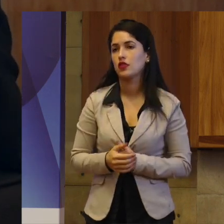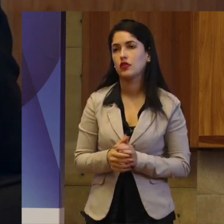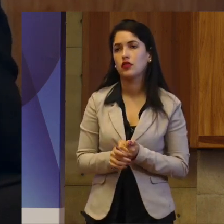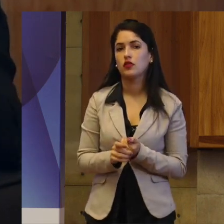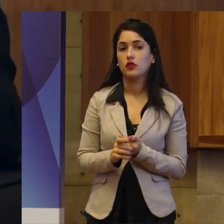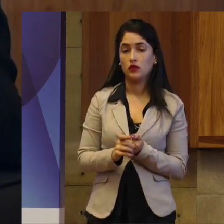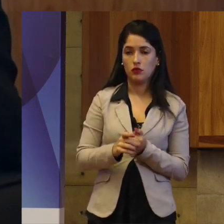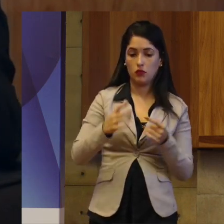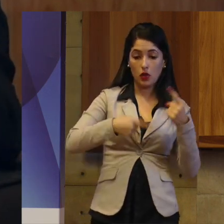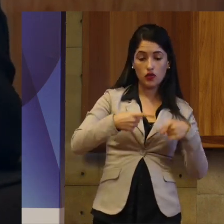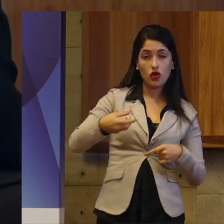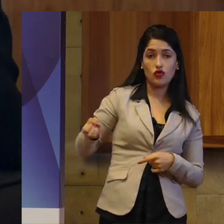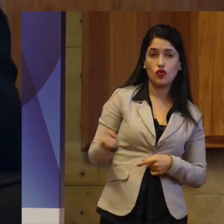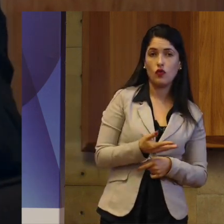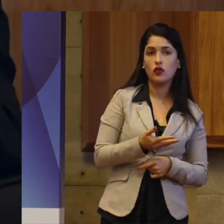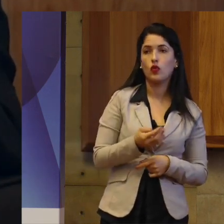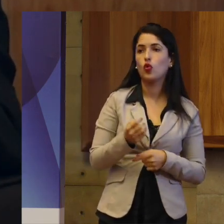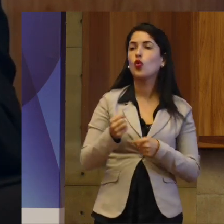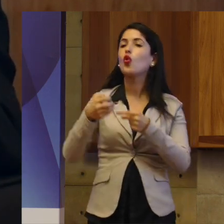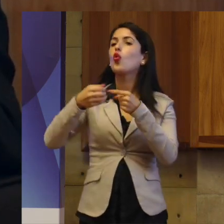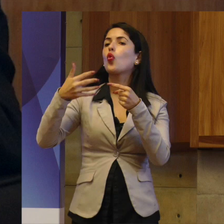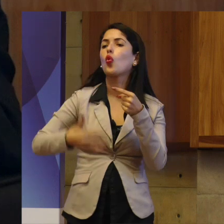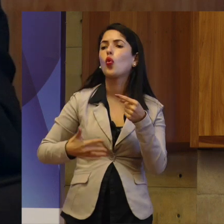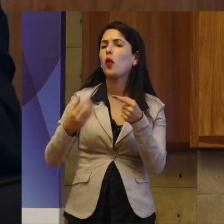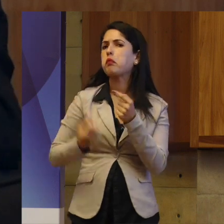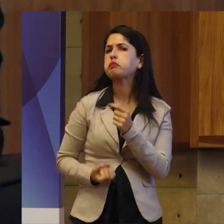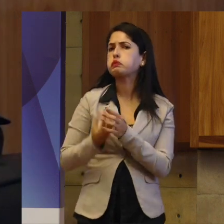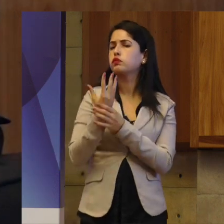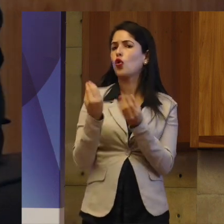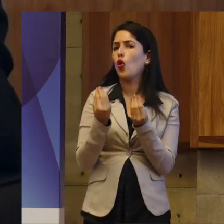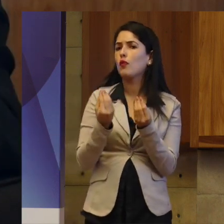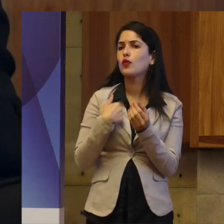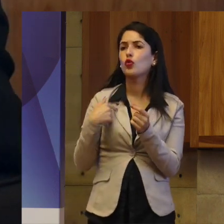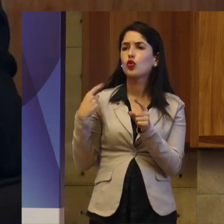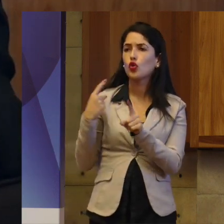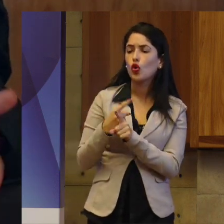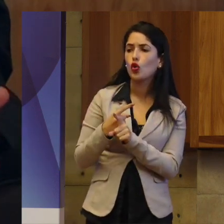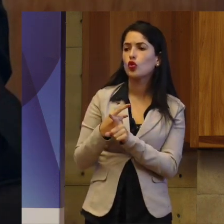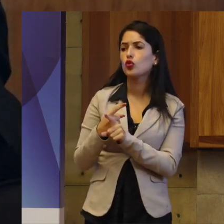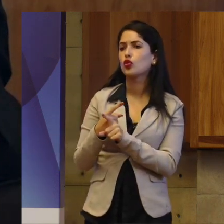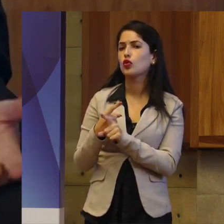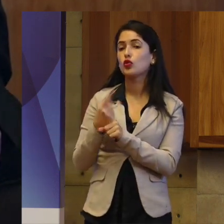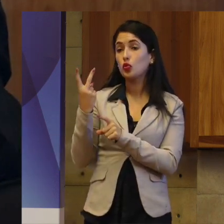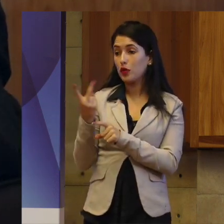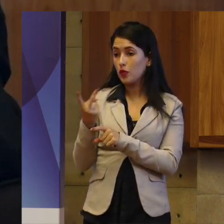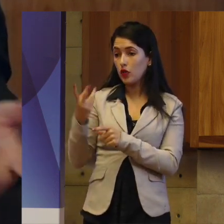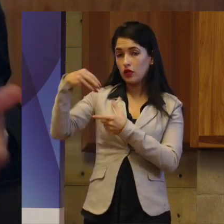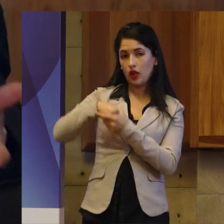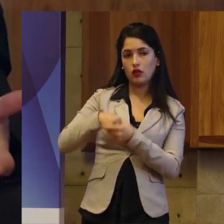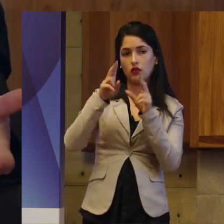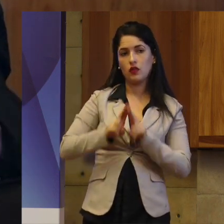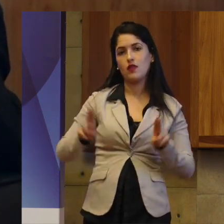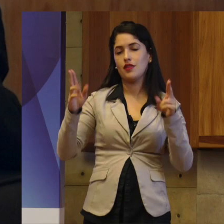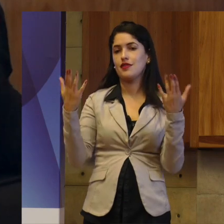inovação? De onde é que nasceu, por exemplo, o Google? Estava lendo essa história. Nasceu do encontro de dois sujeitos numa universidade, o Sergey Brin e o